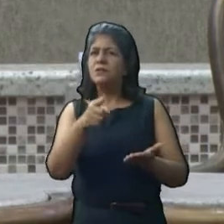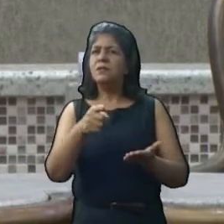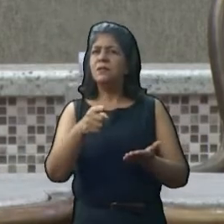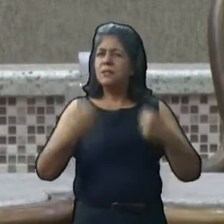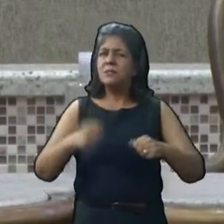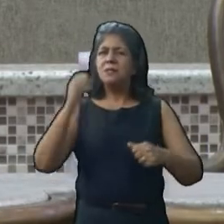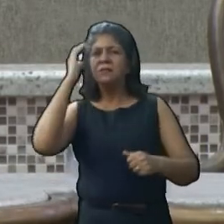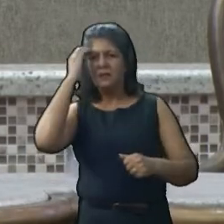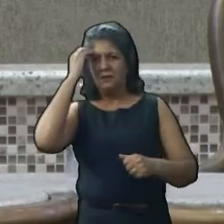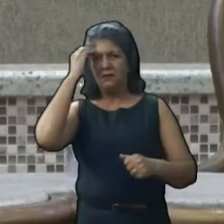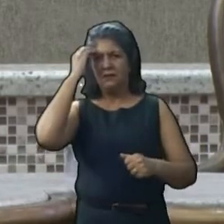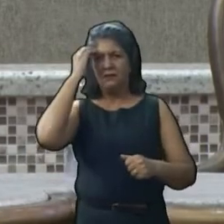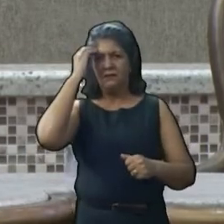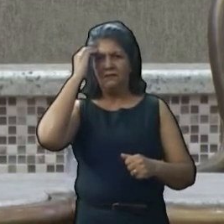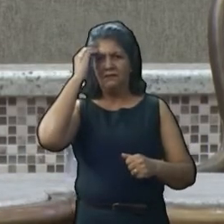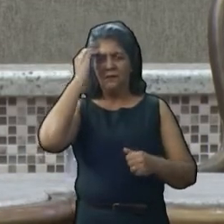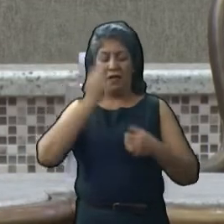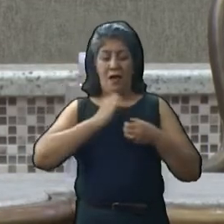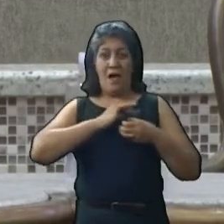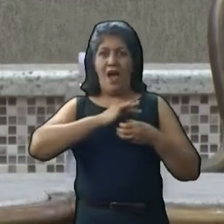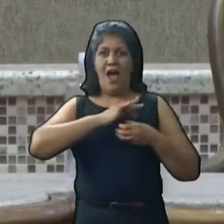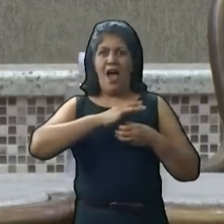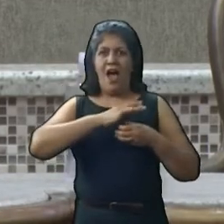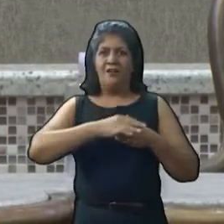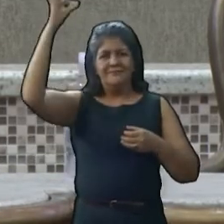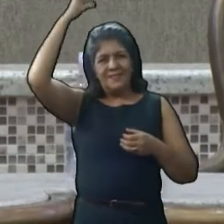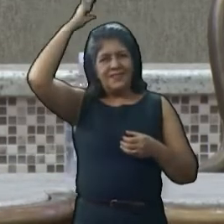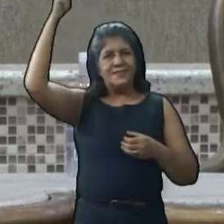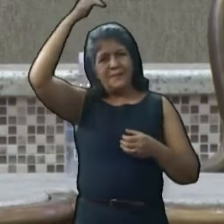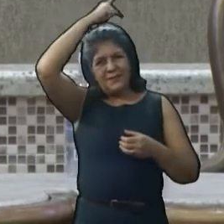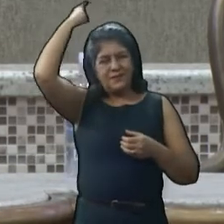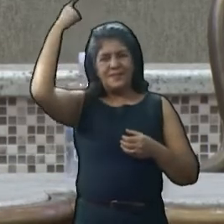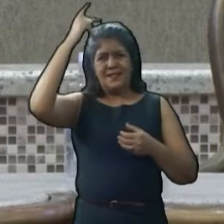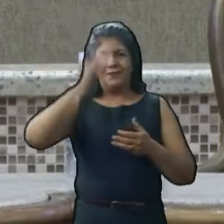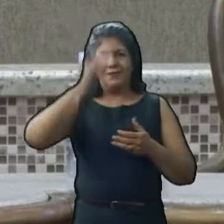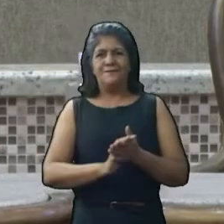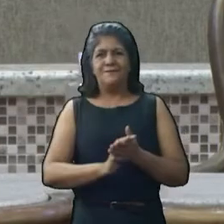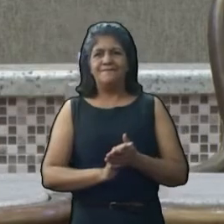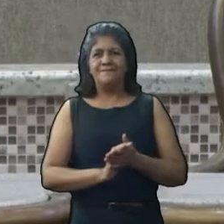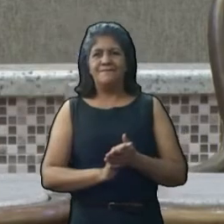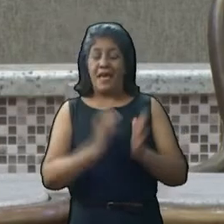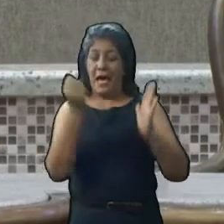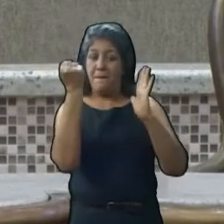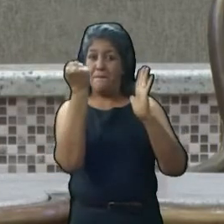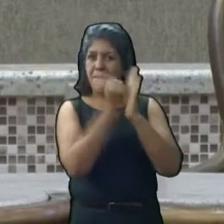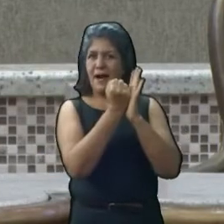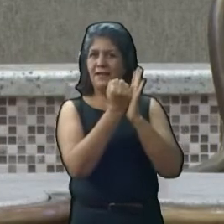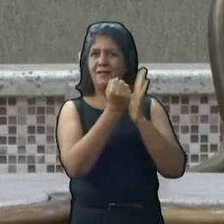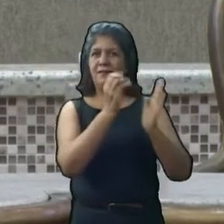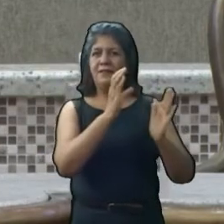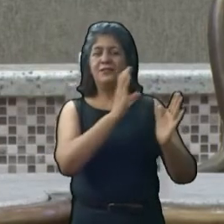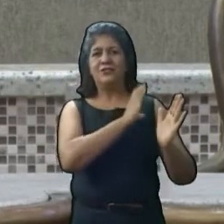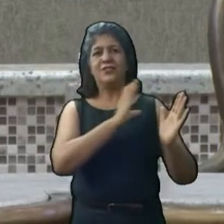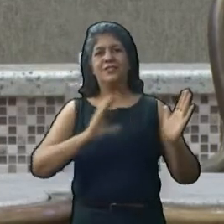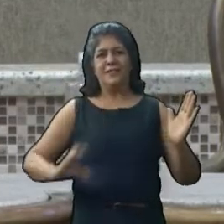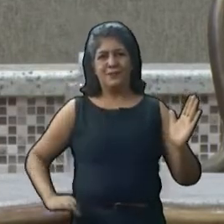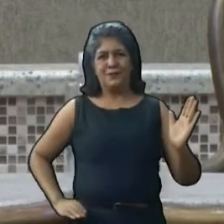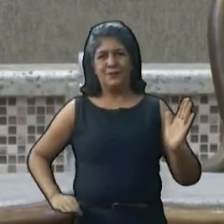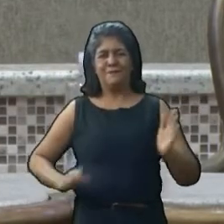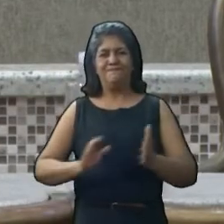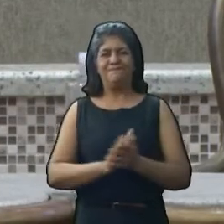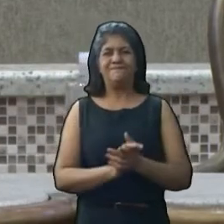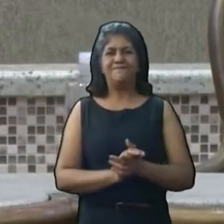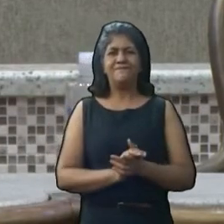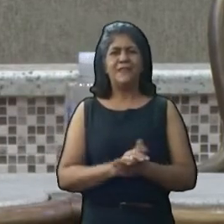este quais são as marcas é um contraste né não vos embriagueis com vinho